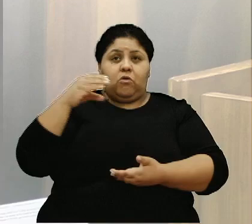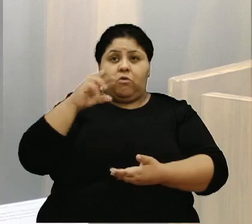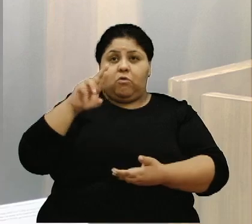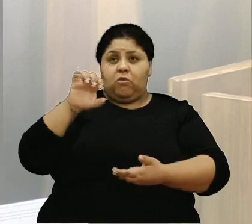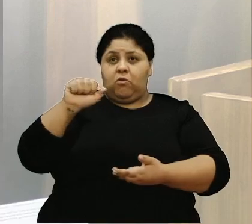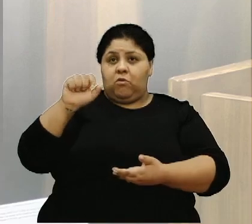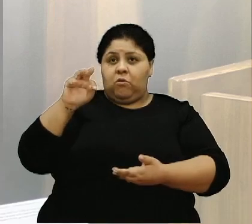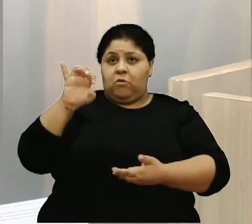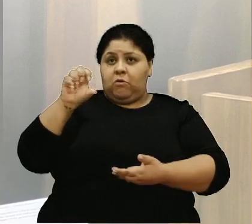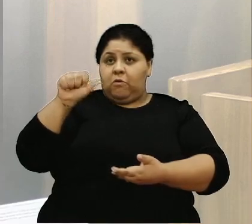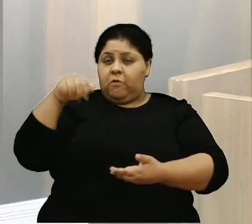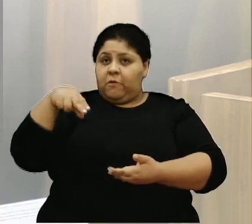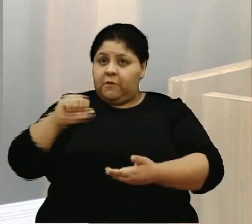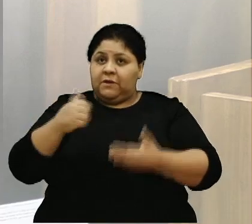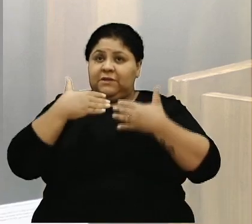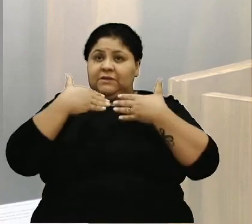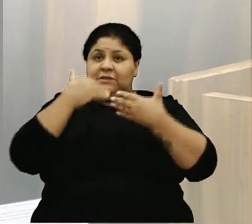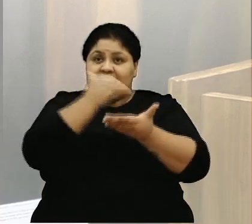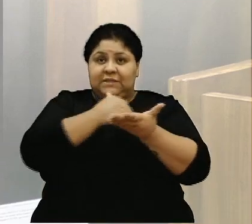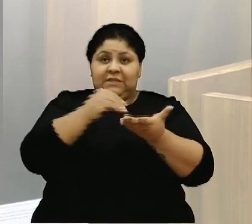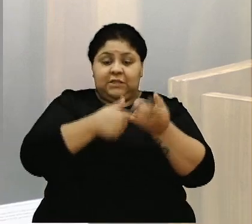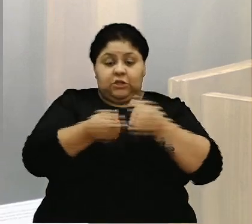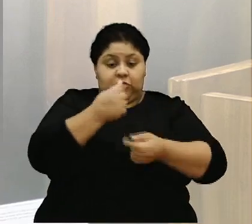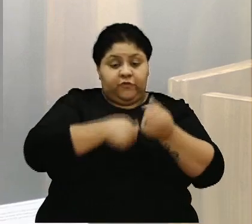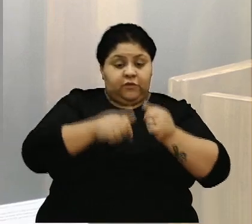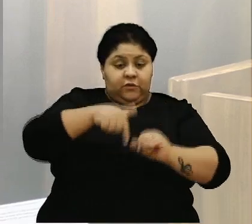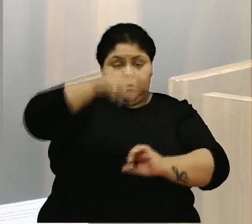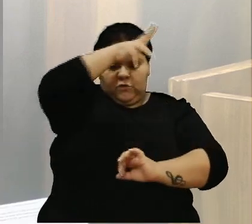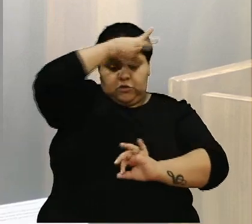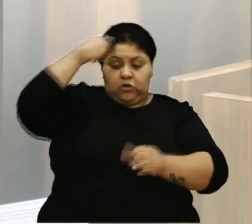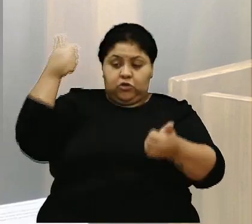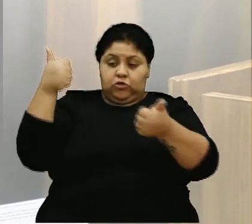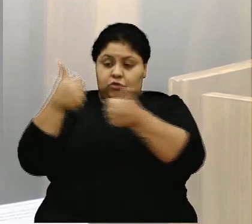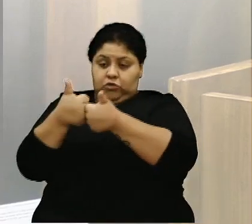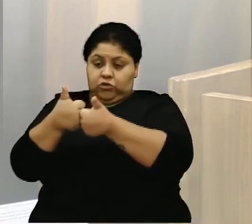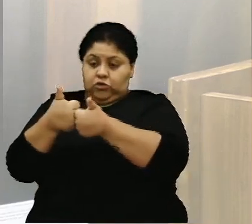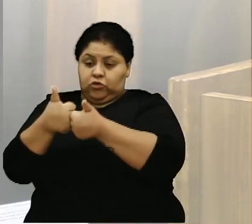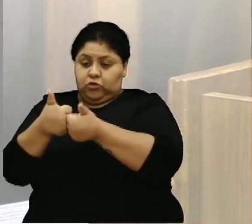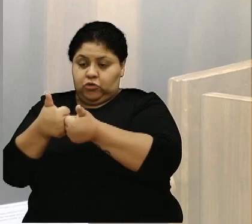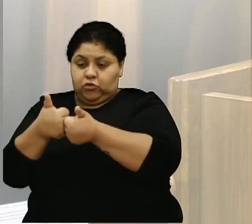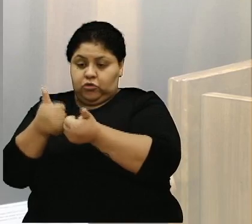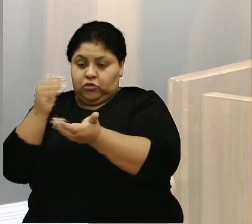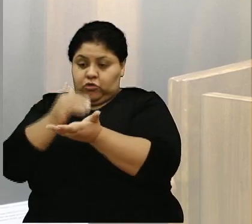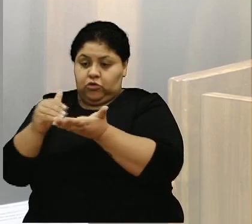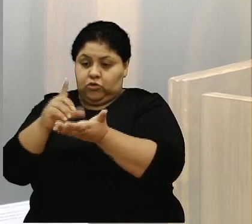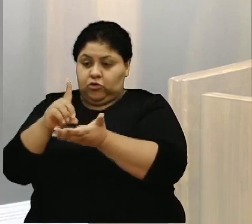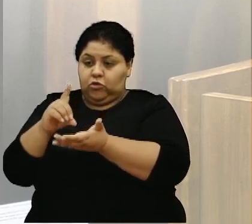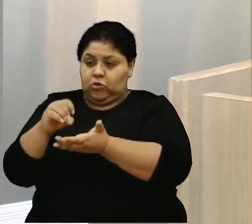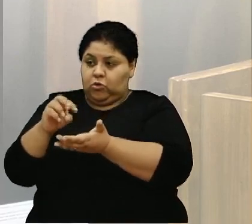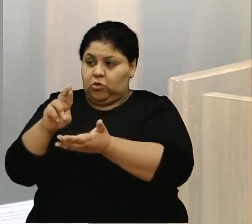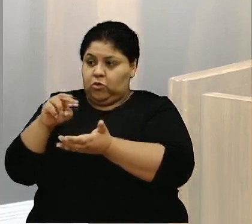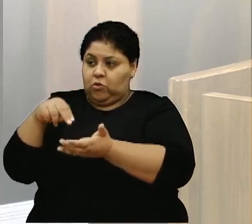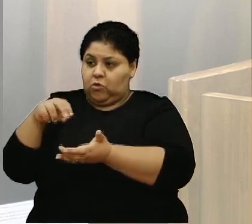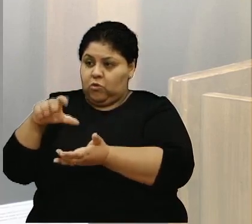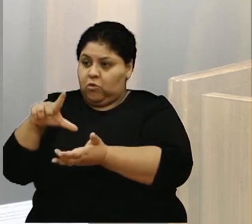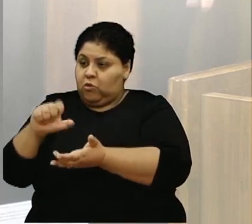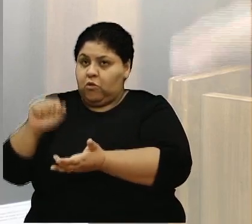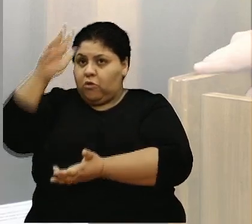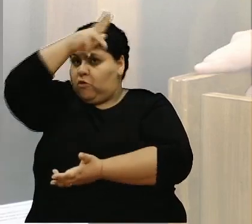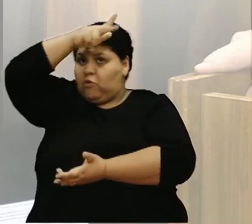de Finanças do município e vieram aqui, junto com o secretário Dornelles, para justificar que o município não